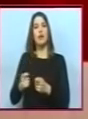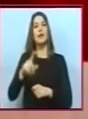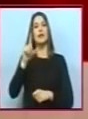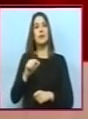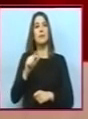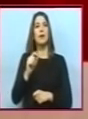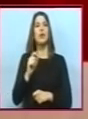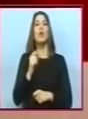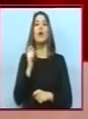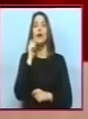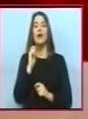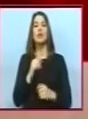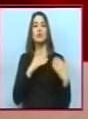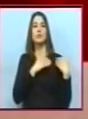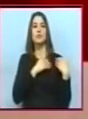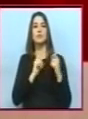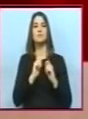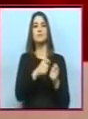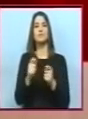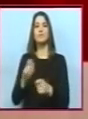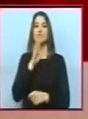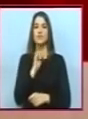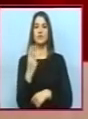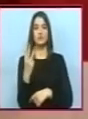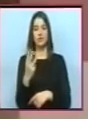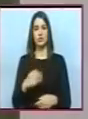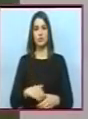de quem, ou a cargo de quem ficaria à custódia dos seus três filhos.